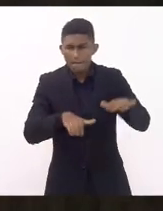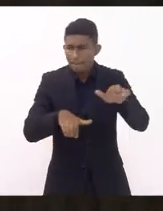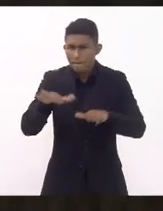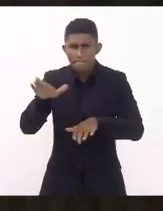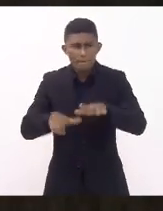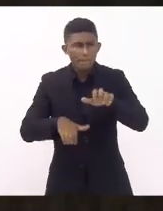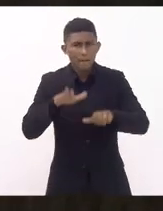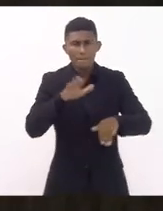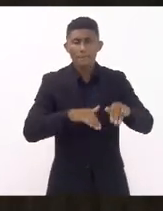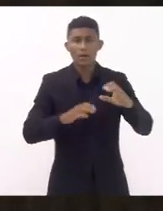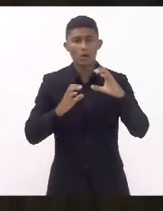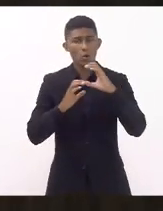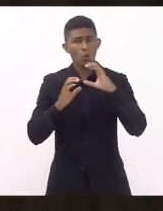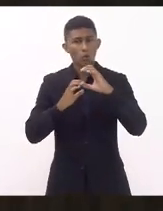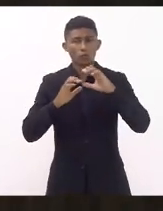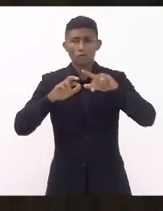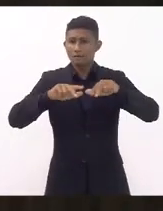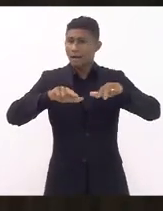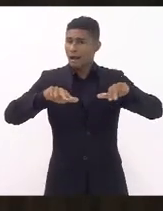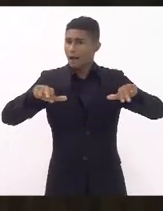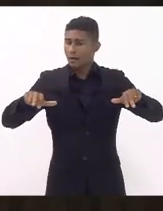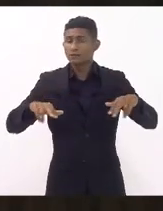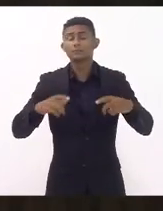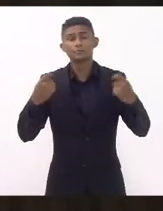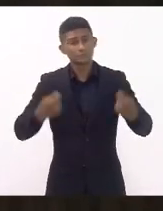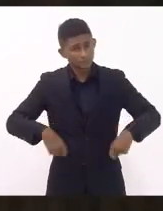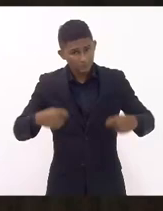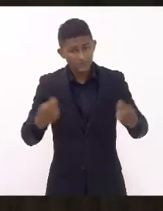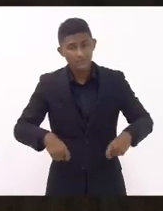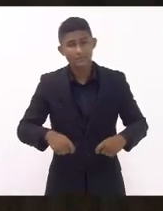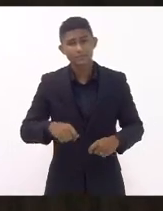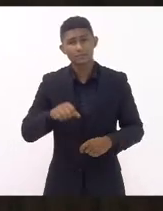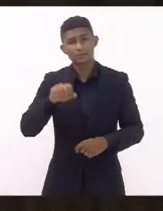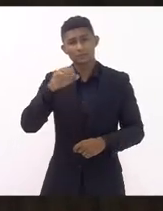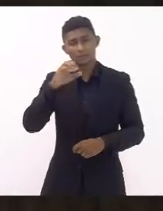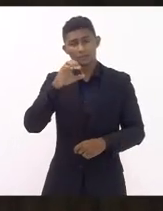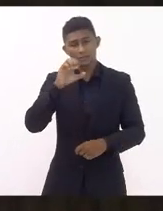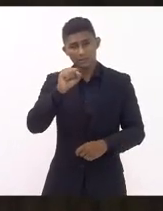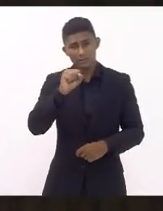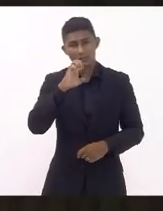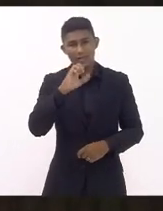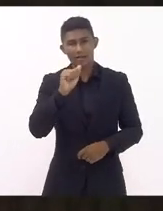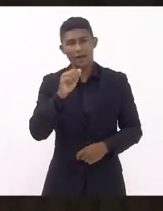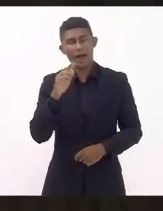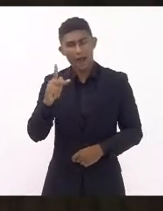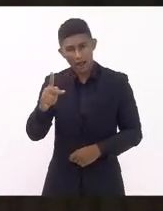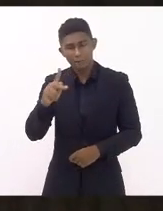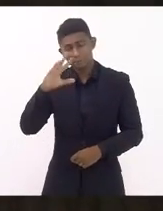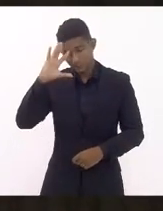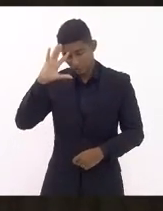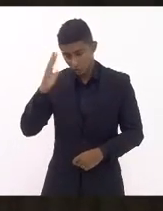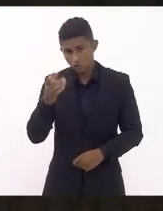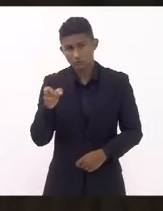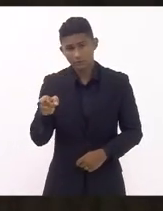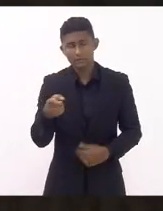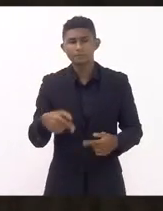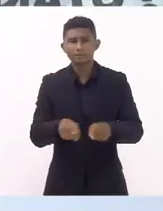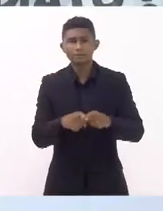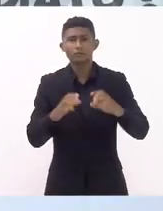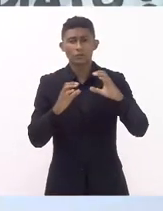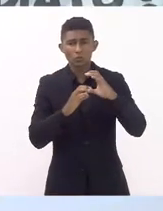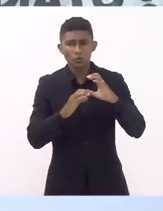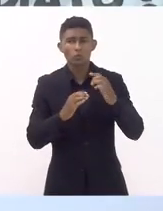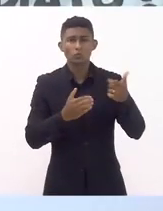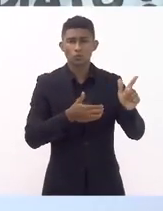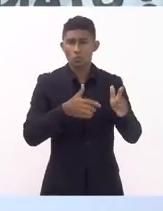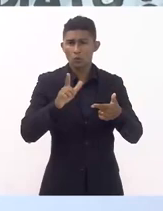concursos. E nós temos que resolver a questão do SEAP, nós temos que resolver outros concursos,